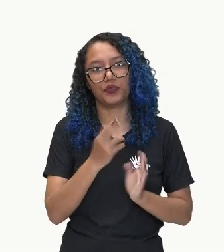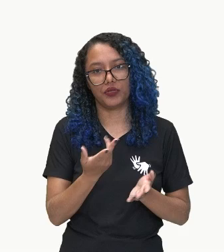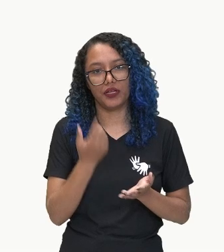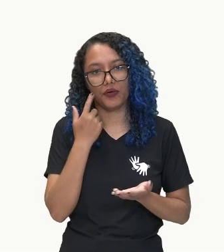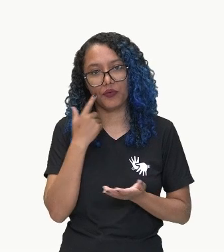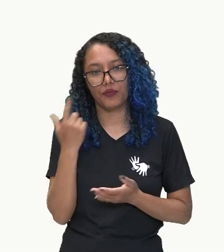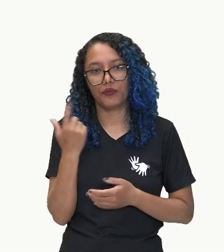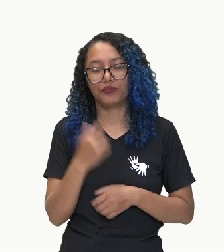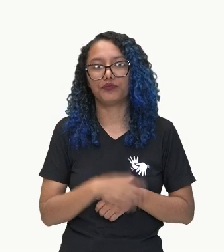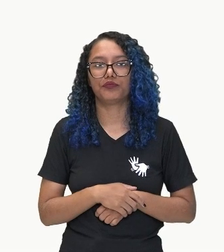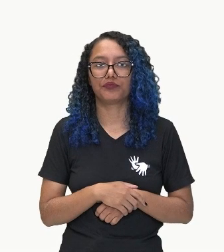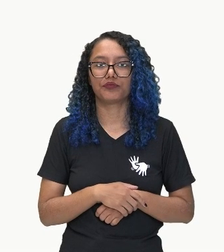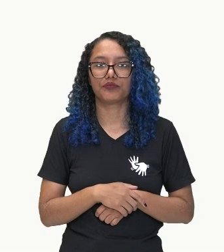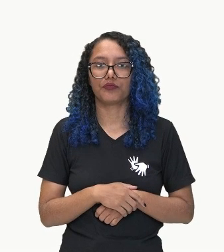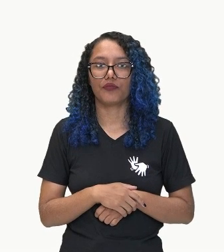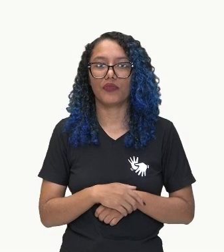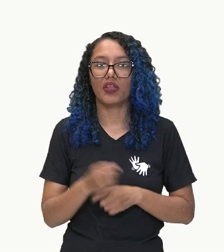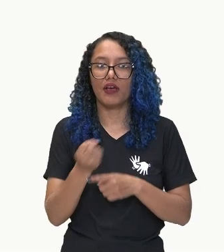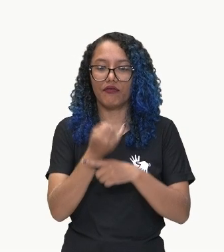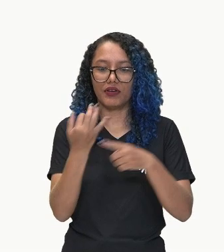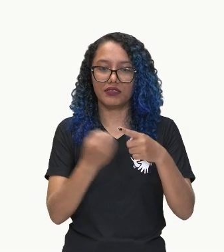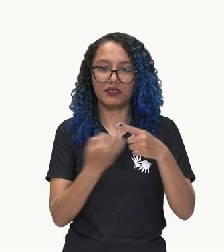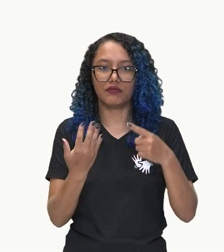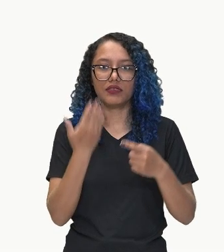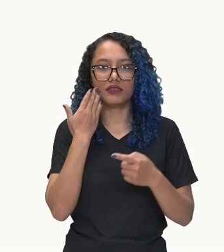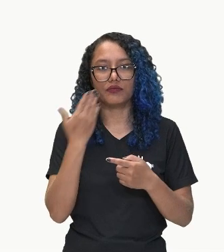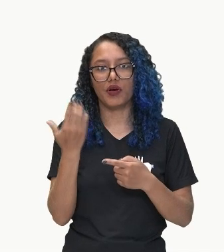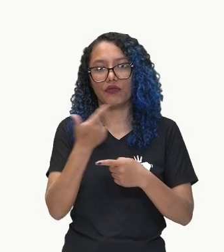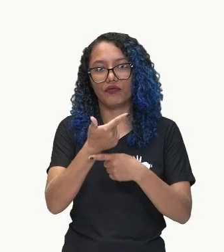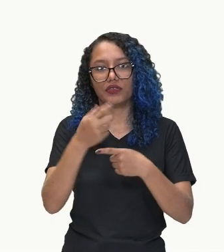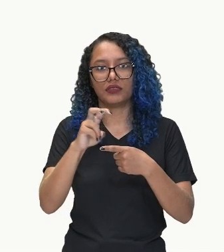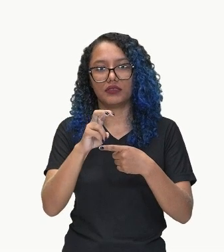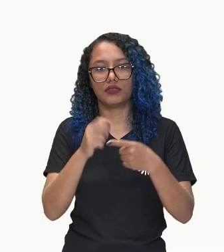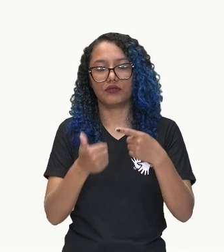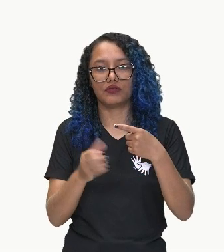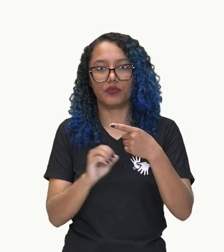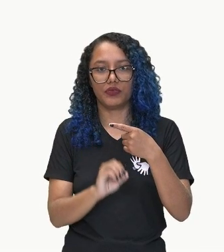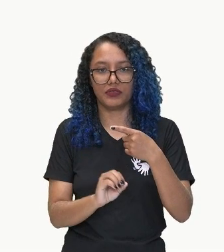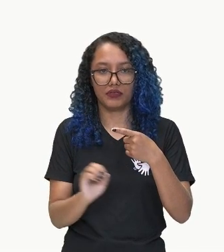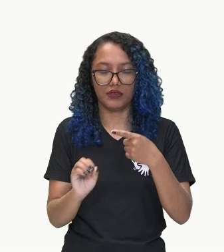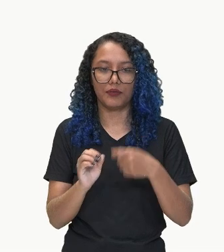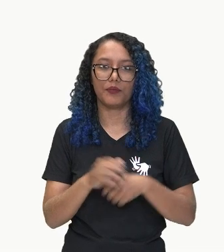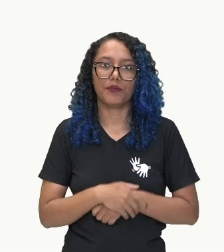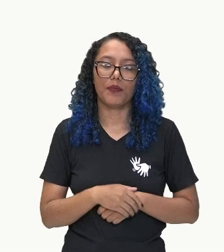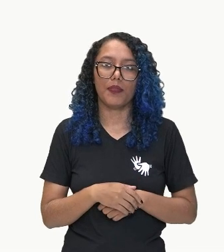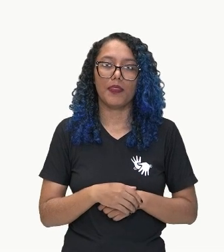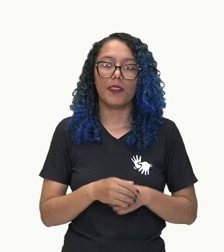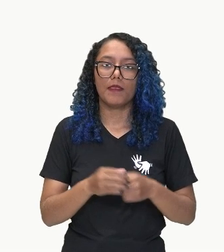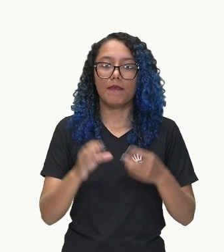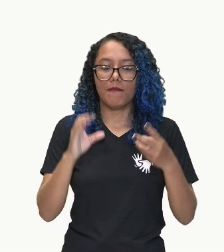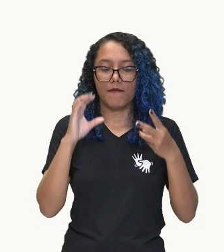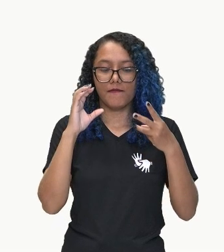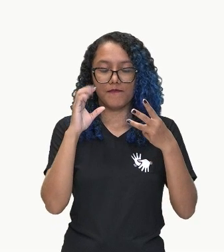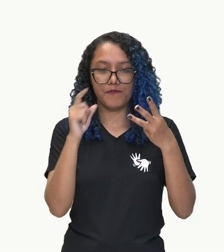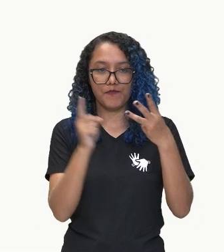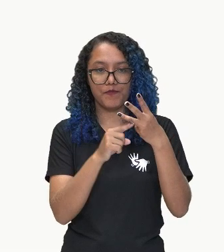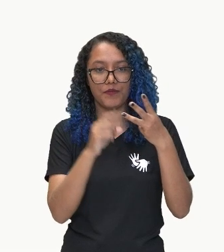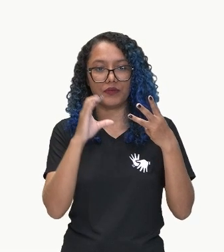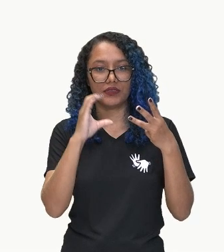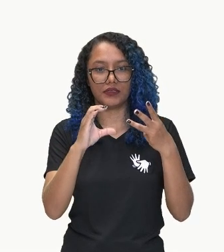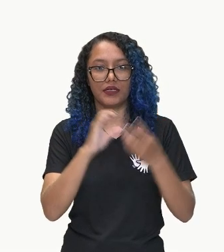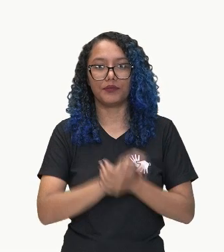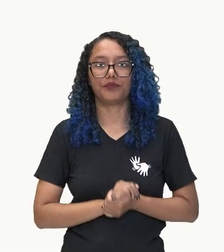ó. 25 sobre 100. A letra C. Quanto João recebeu